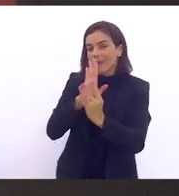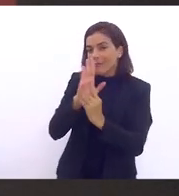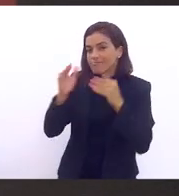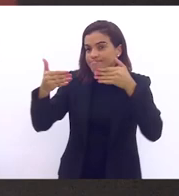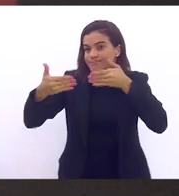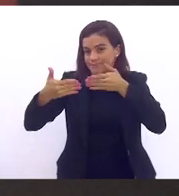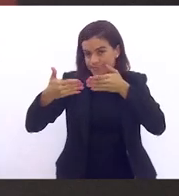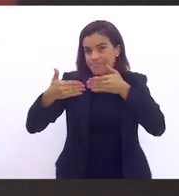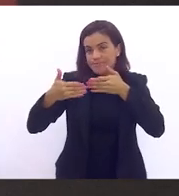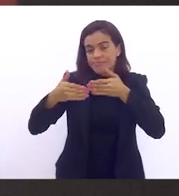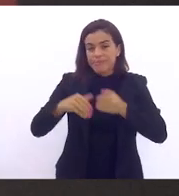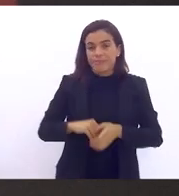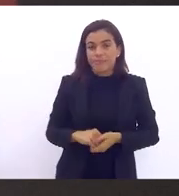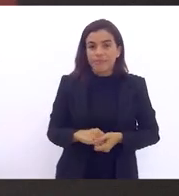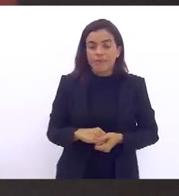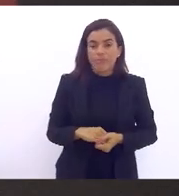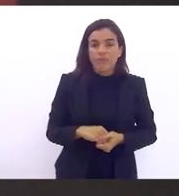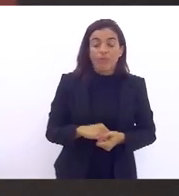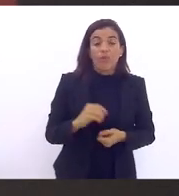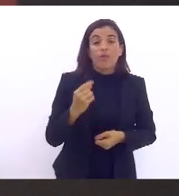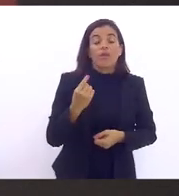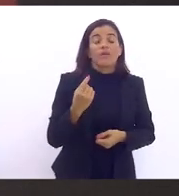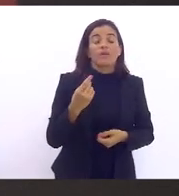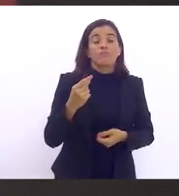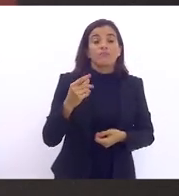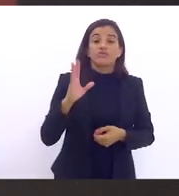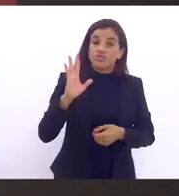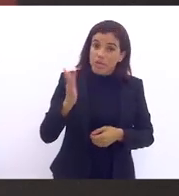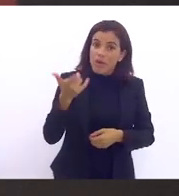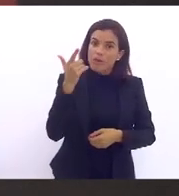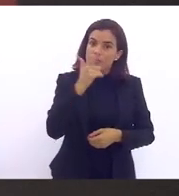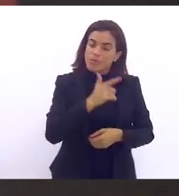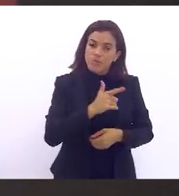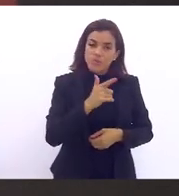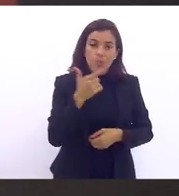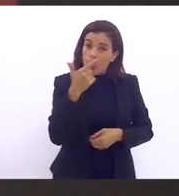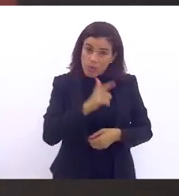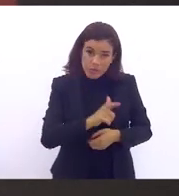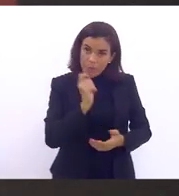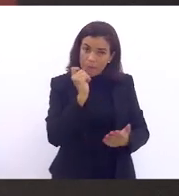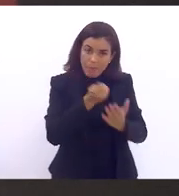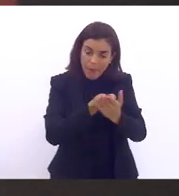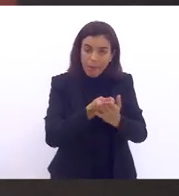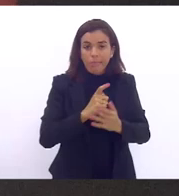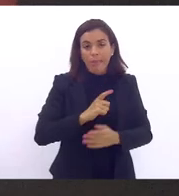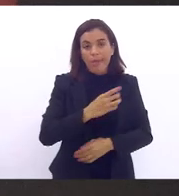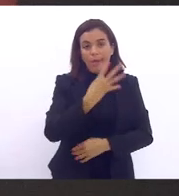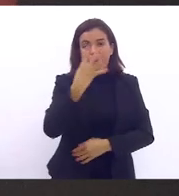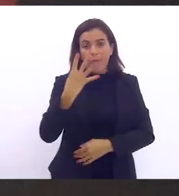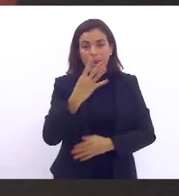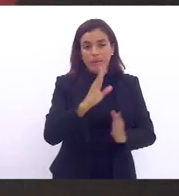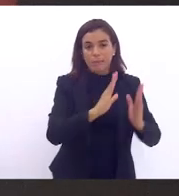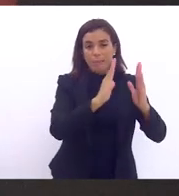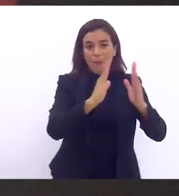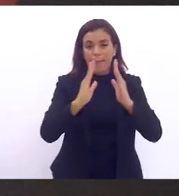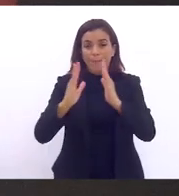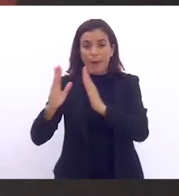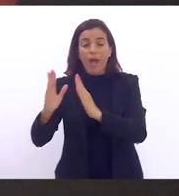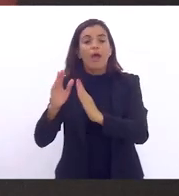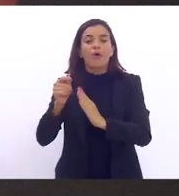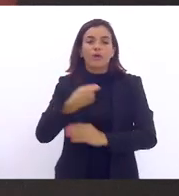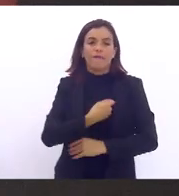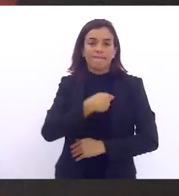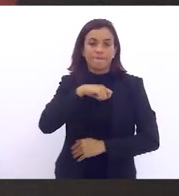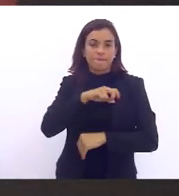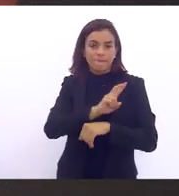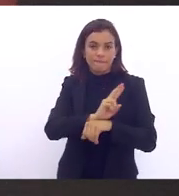eles Ah uma vez eh efetuado ou não efetuado o pagamento nós temos essa quarta etapa que é a fiscalização então nós temos